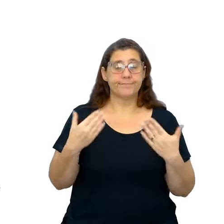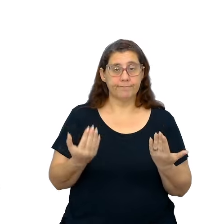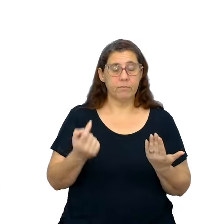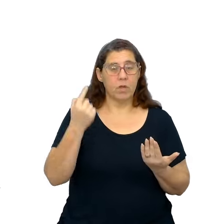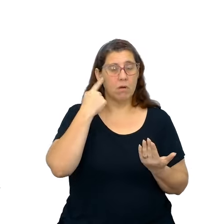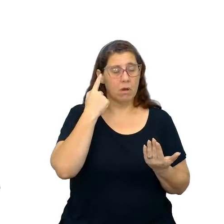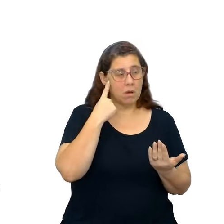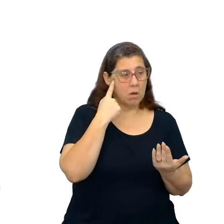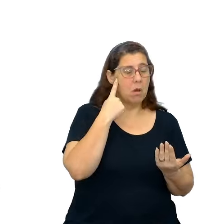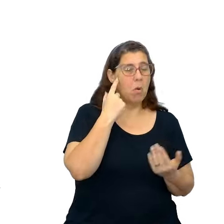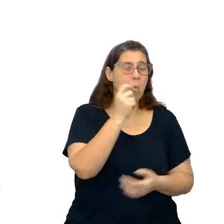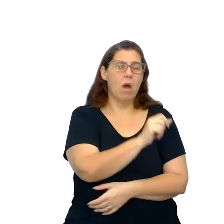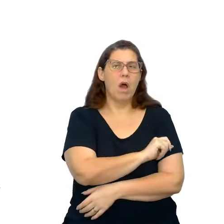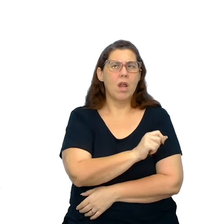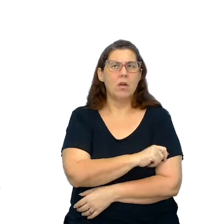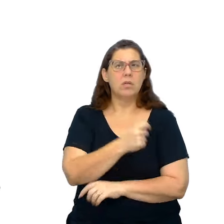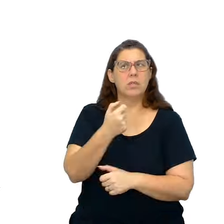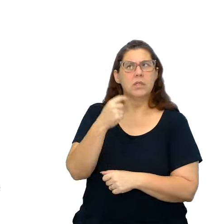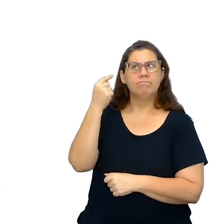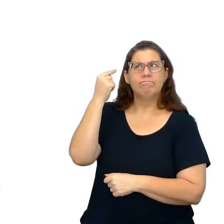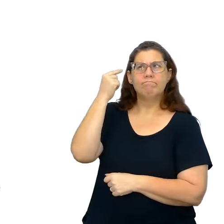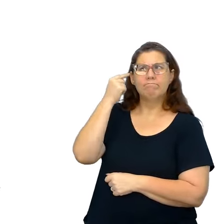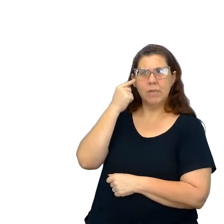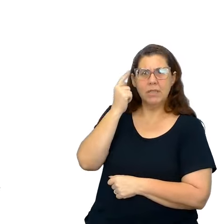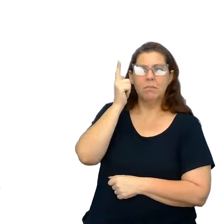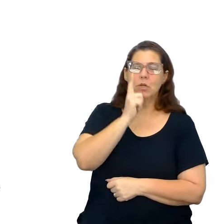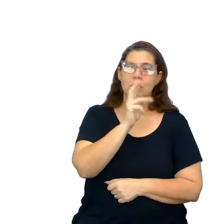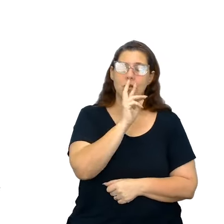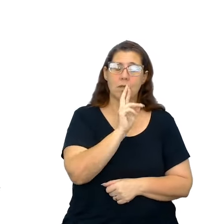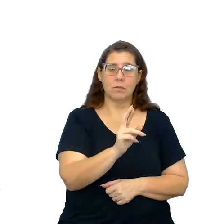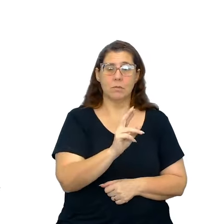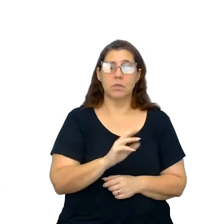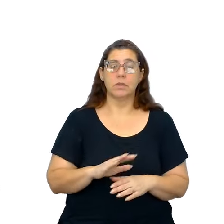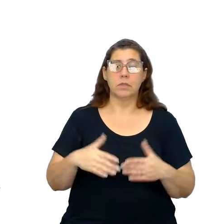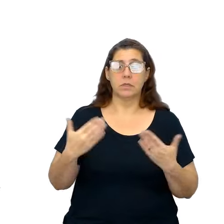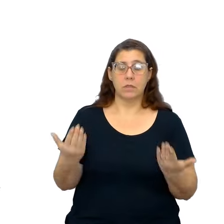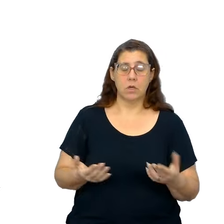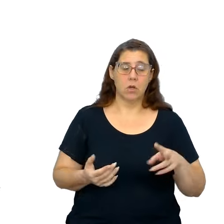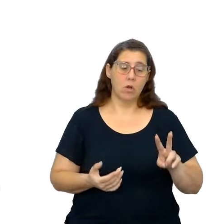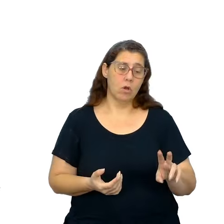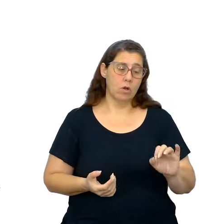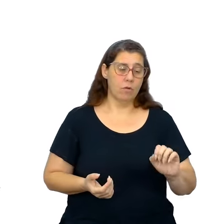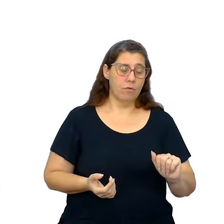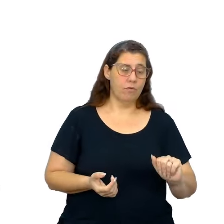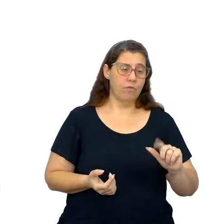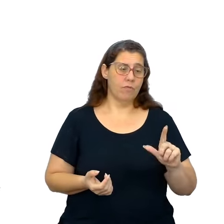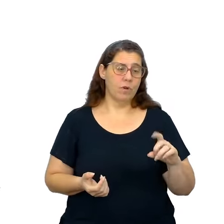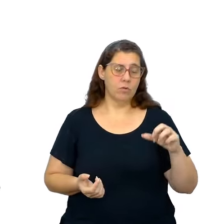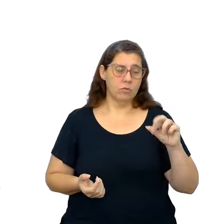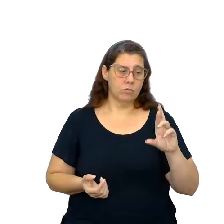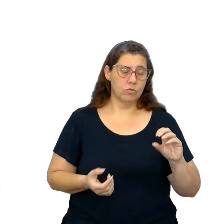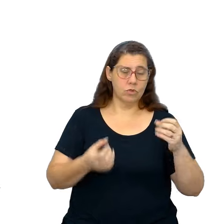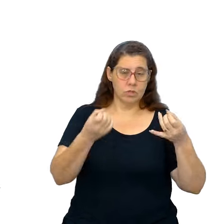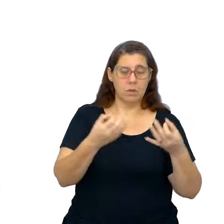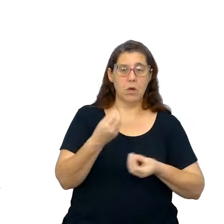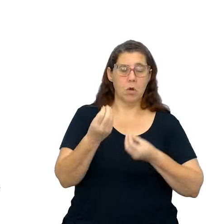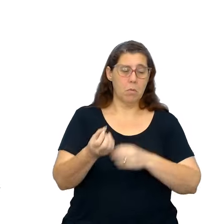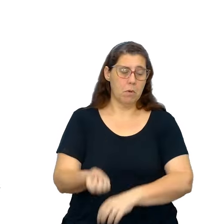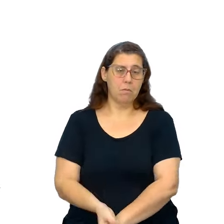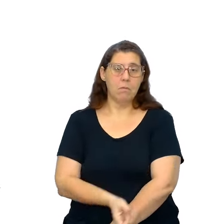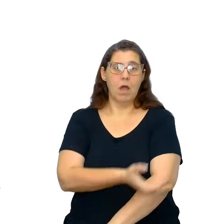que o estudante precisa percorrer para conseguir responder. E aí passo para o Valdir para que ele possa falar mais de como as